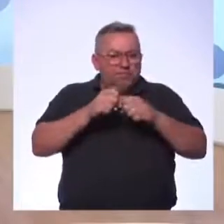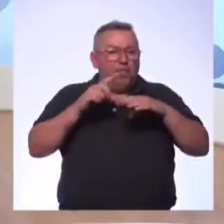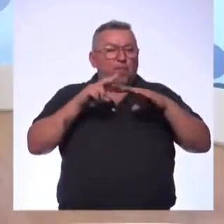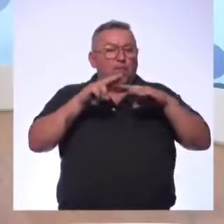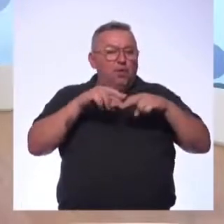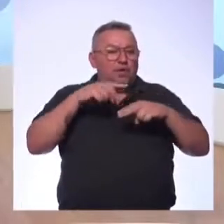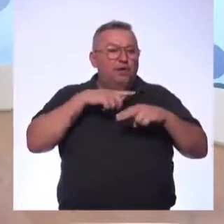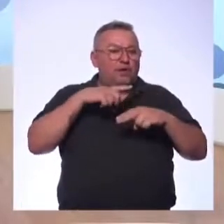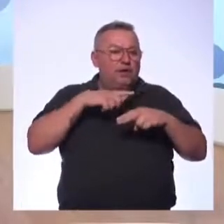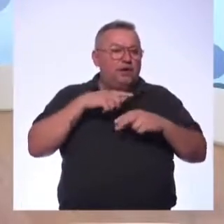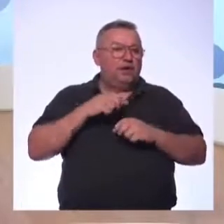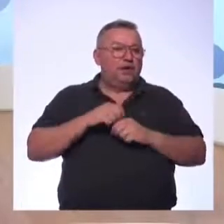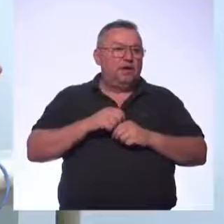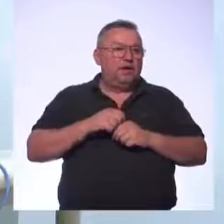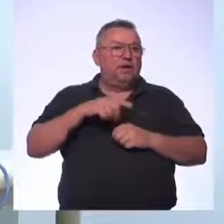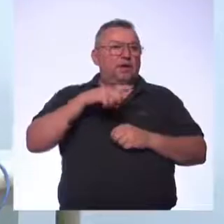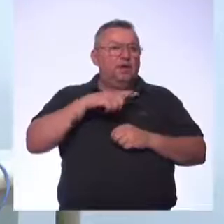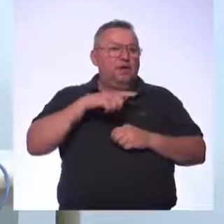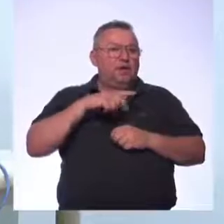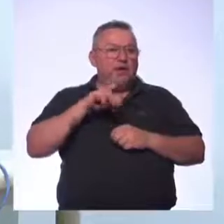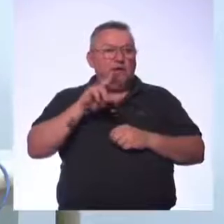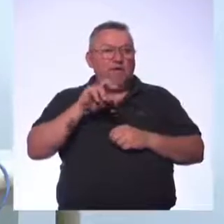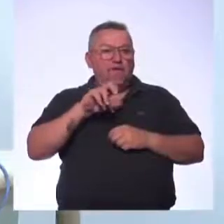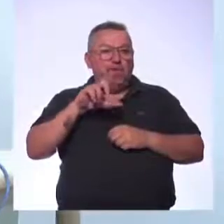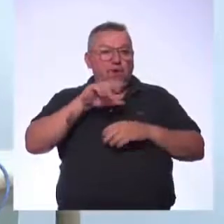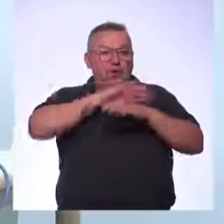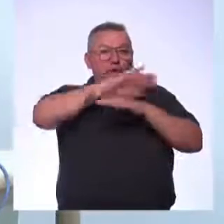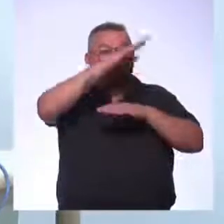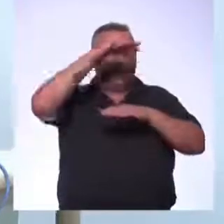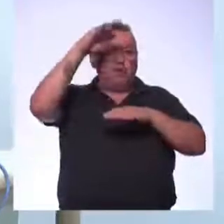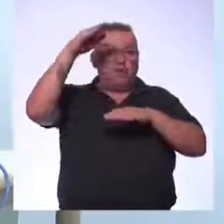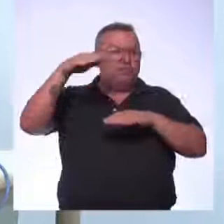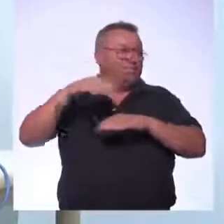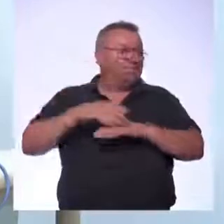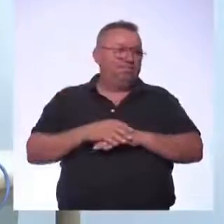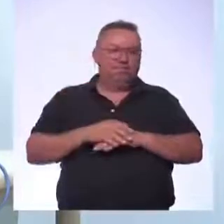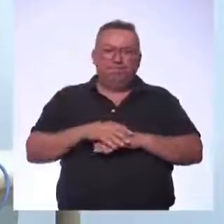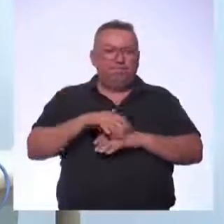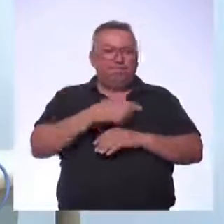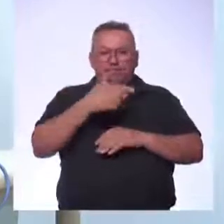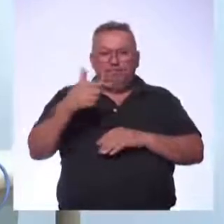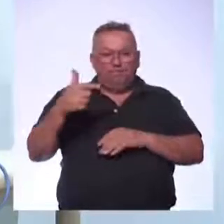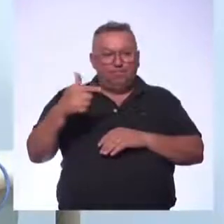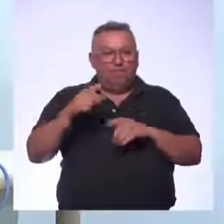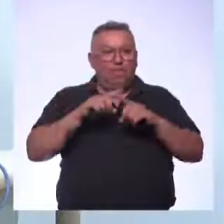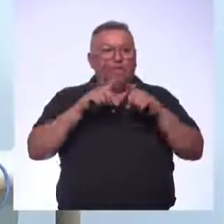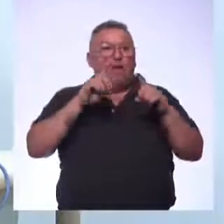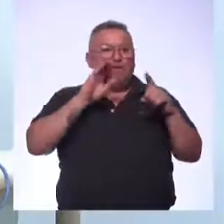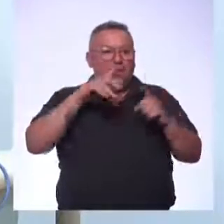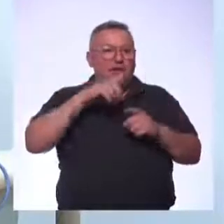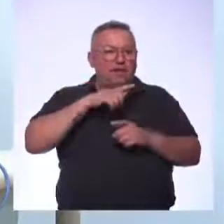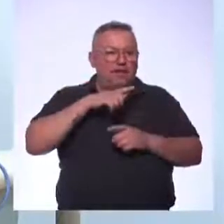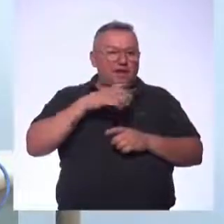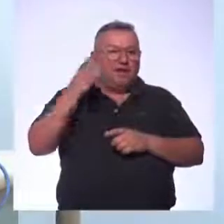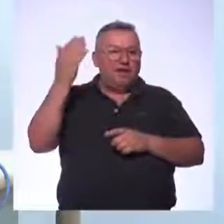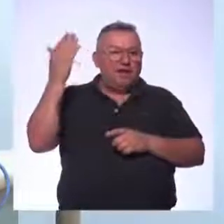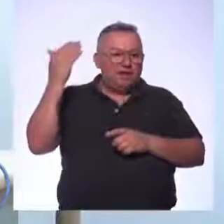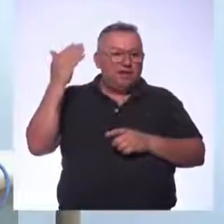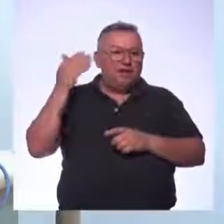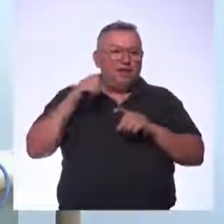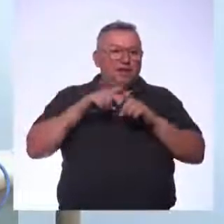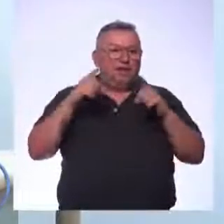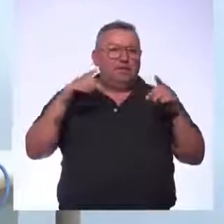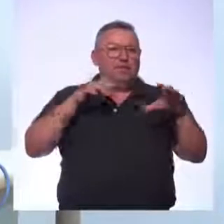tem essa questão. Então, tem montanhas no Brasil? Não, particularmente não tem. Mas já teve montanhas no Brasil, mas